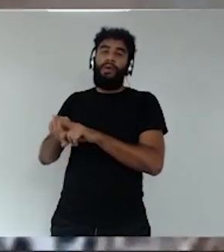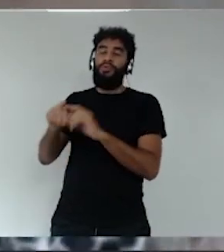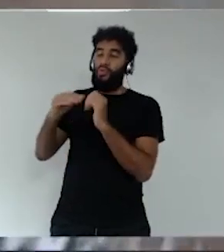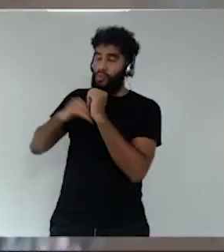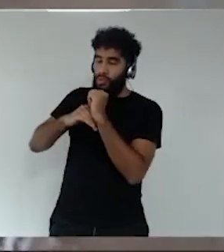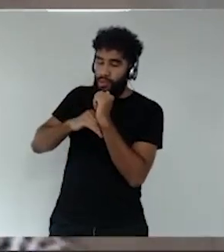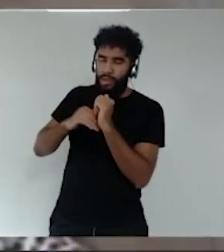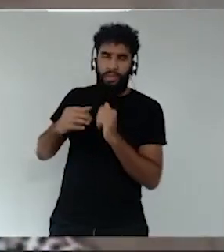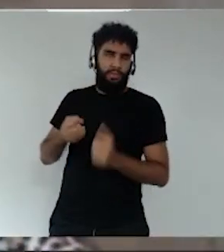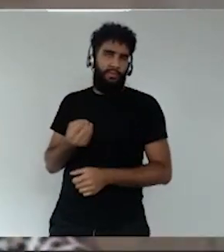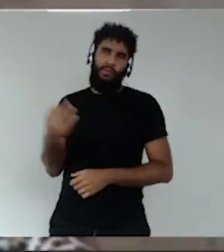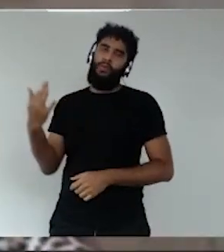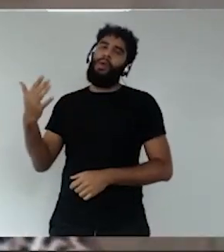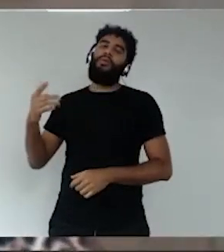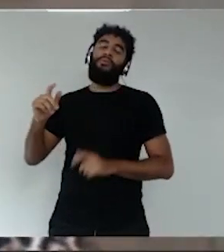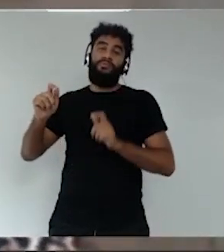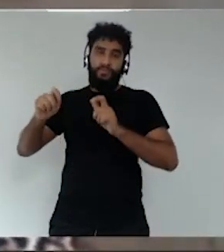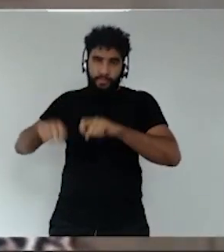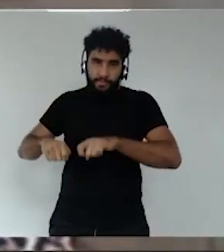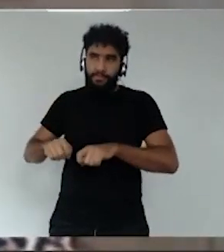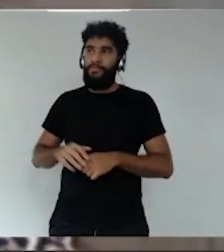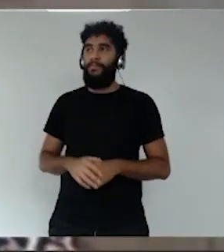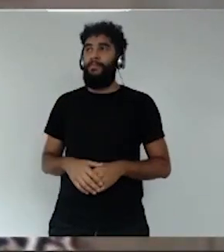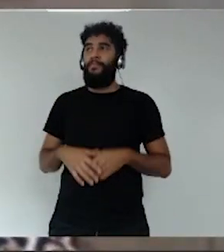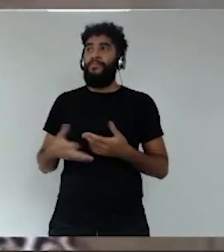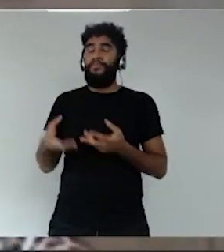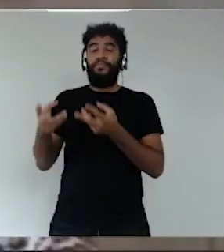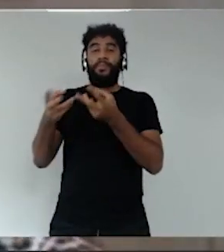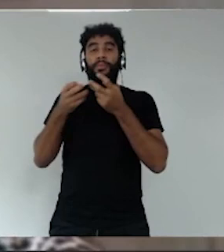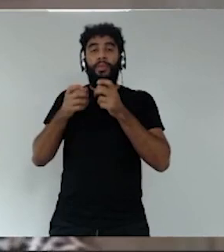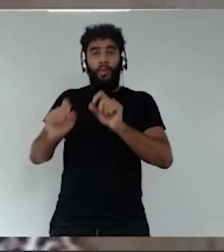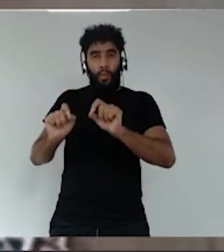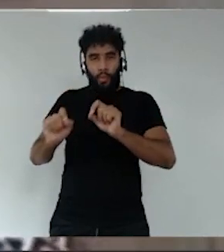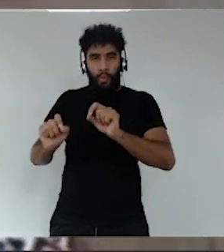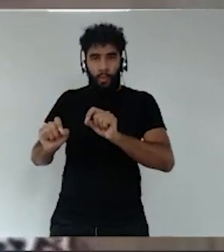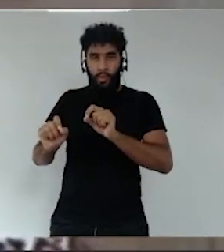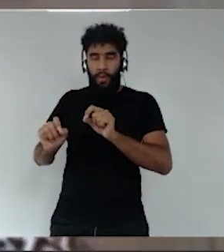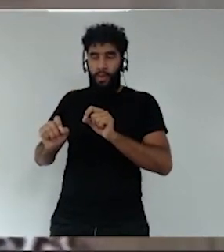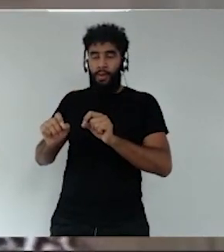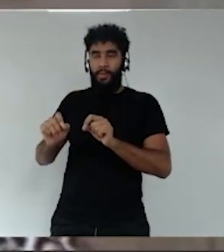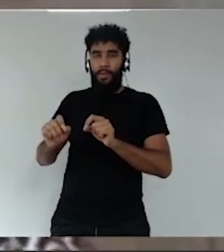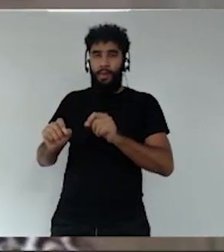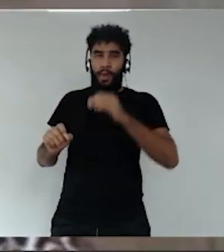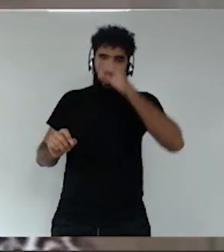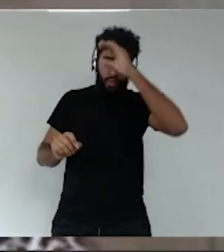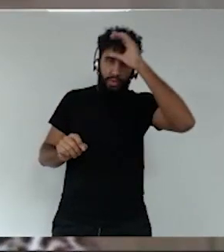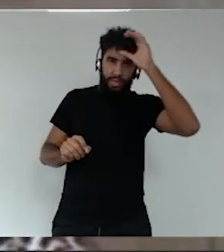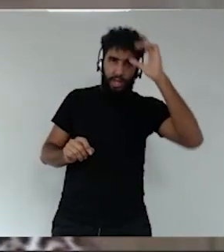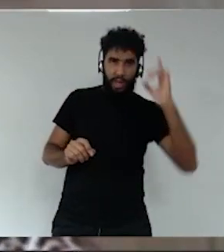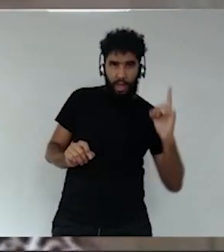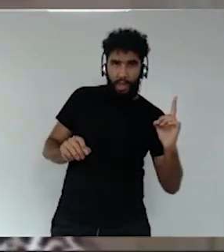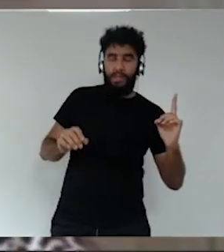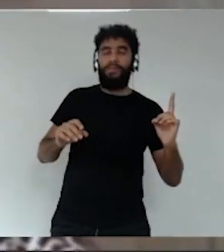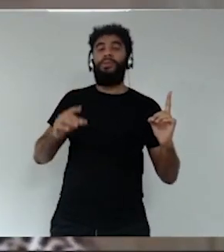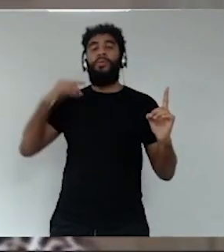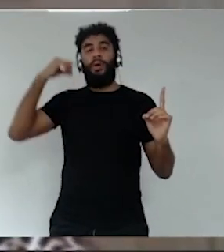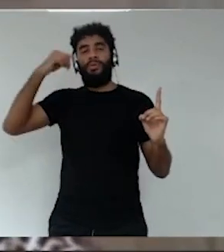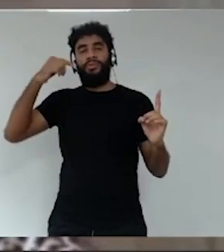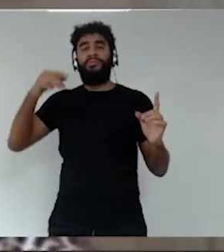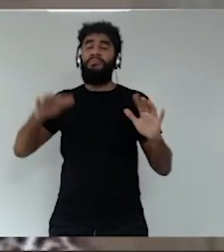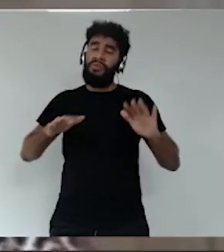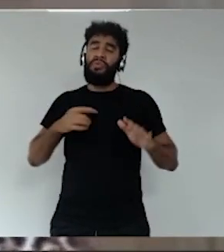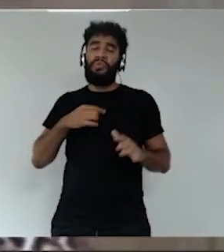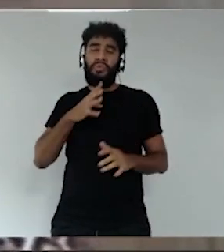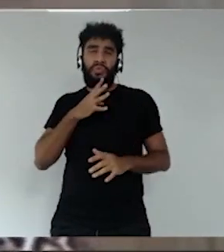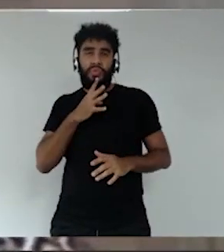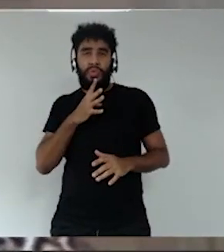e tantas outras. Então, muitas vezes, o que a gente percebe é que tanto as partes quanto os advogados até conhecem os benefícios